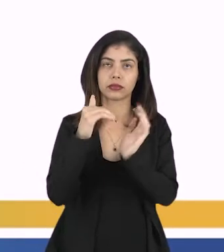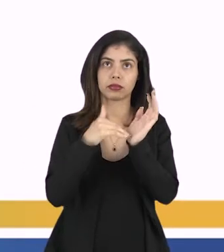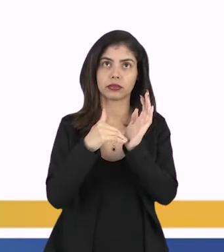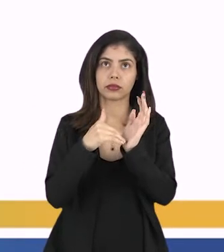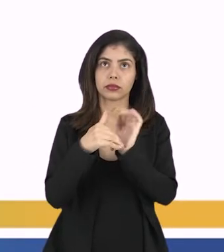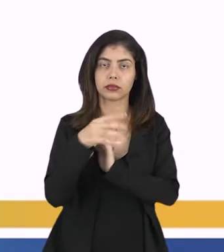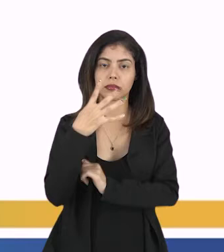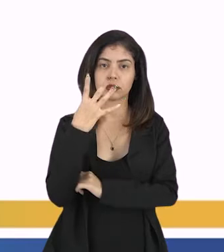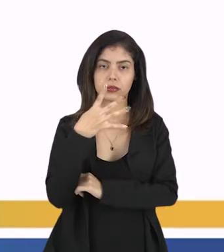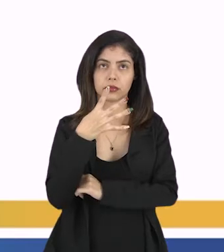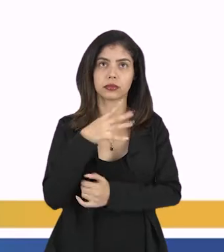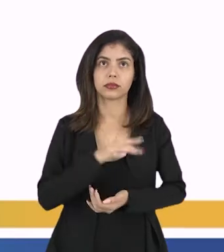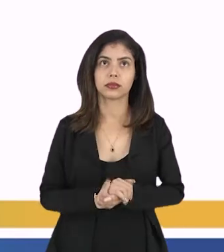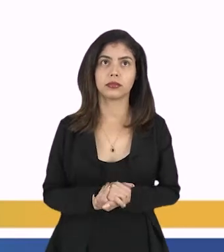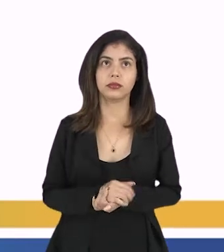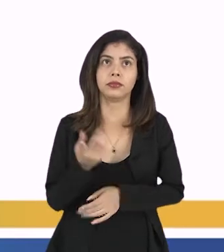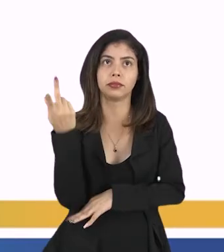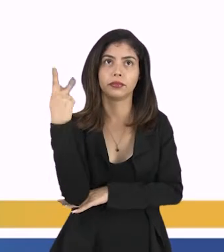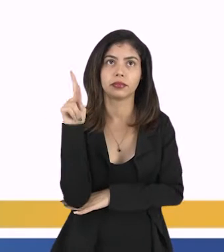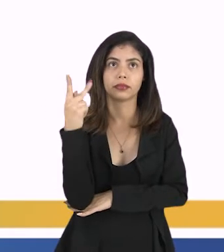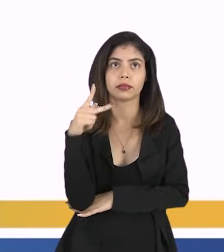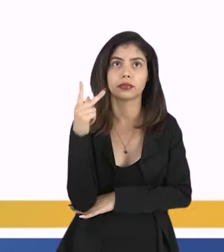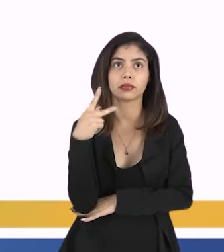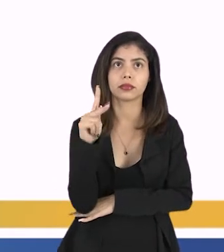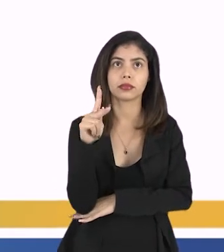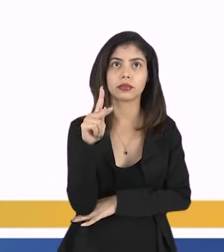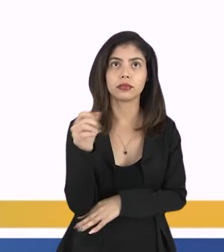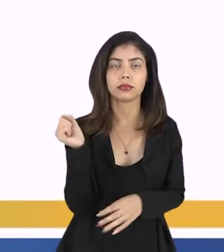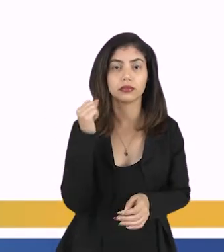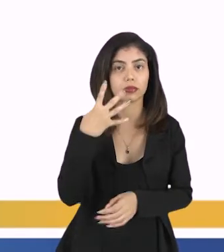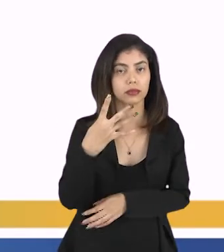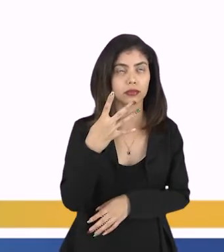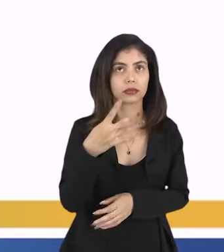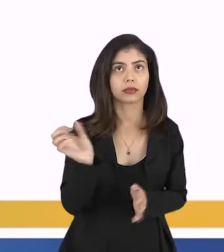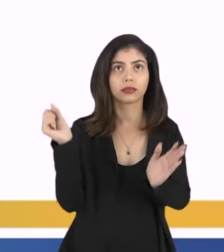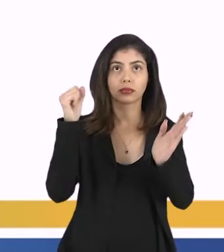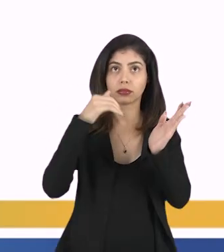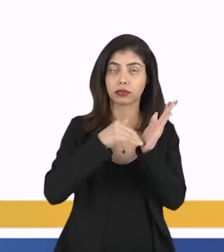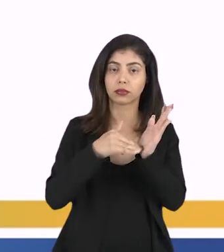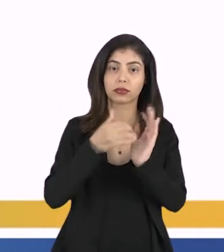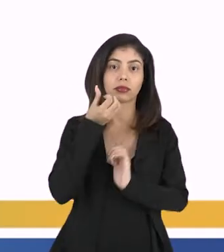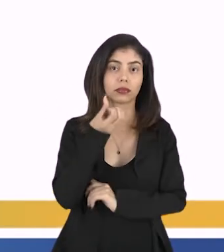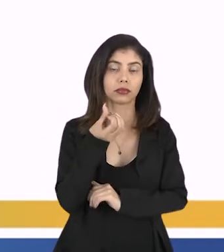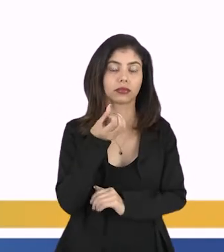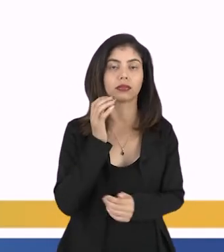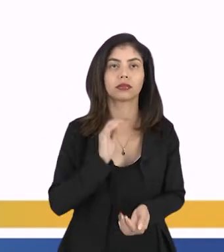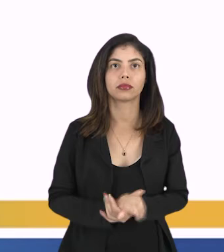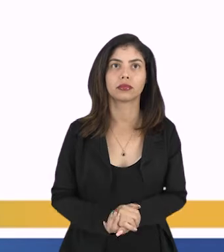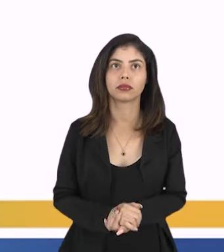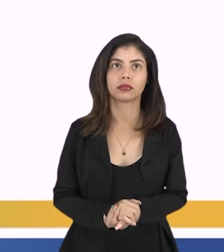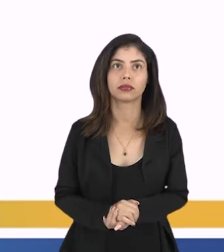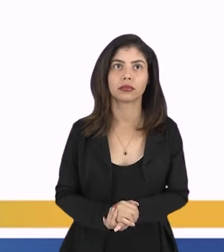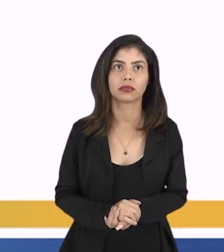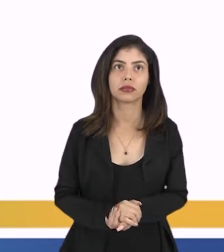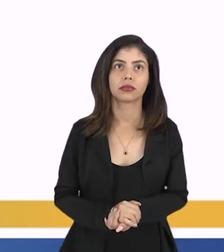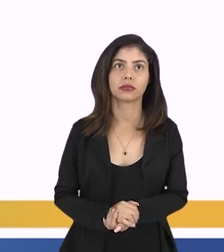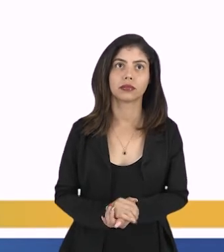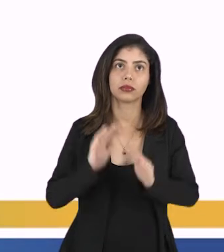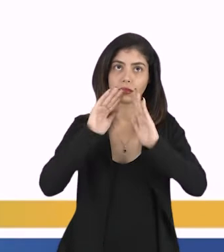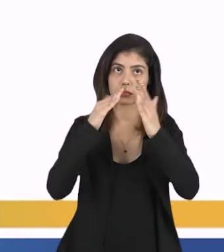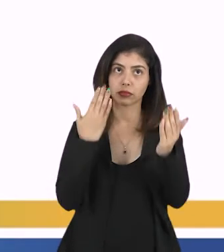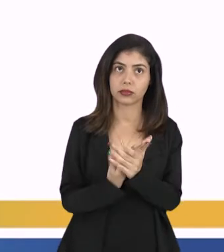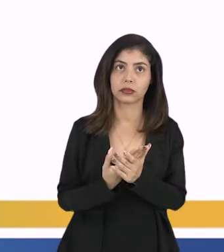até o século IV. E o período helenístico, que vai do século IV ao século VI, né? Destaca-se as